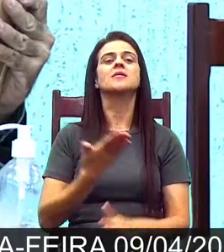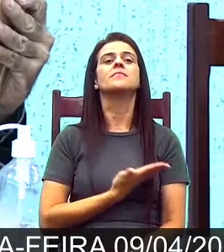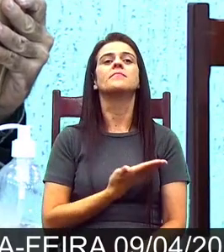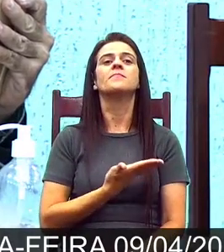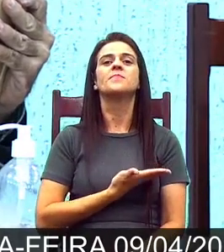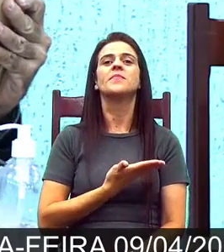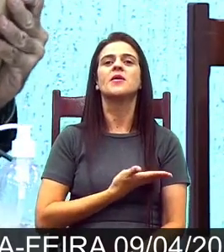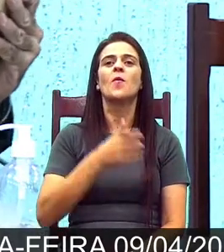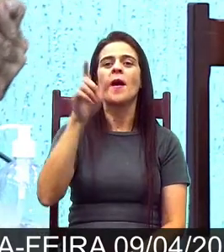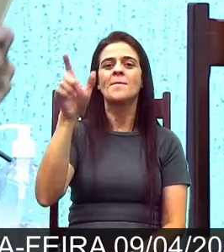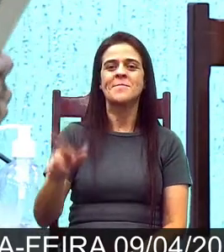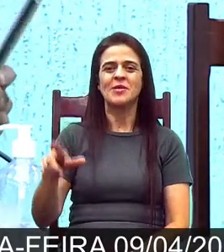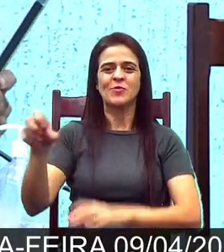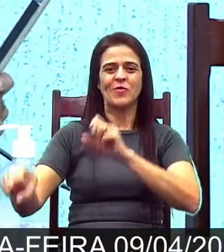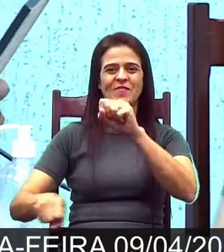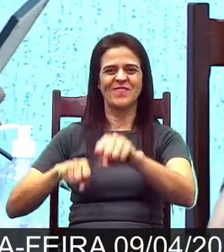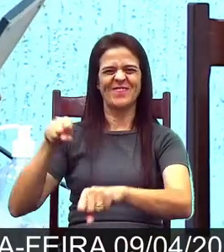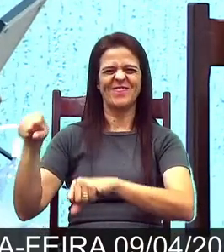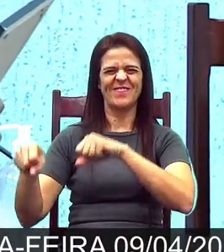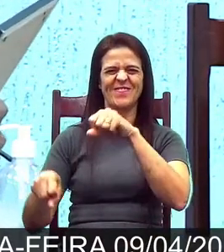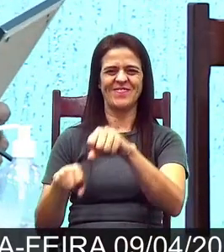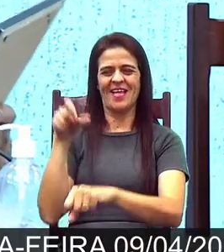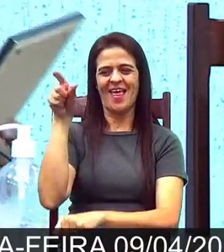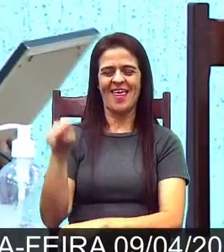amigo, ciclista,